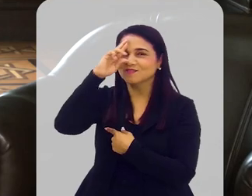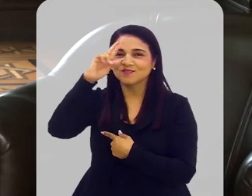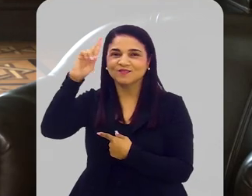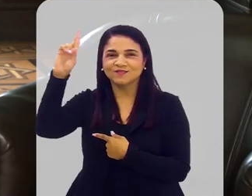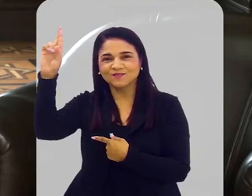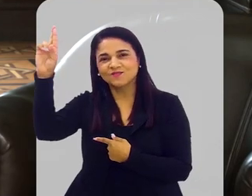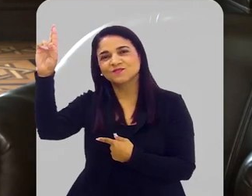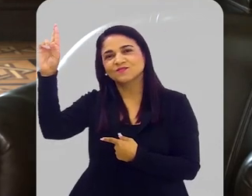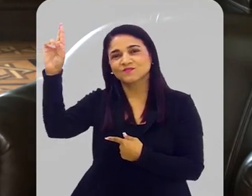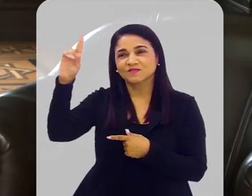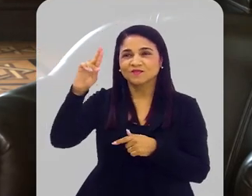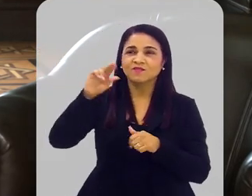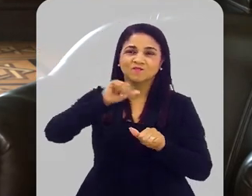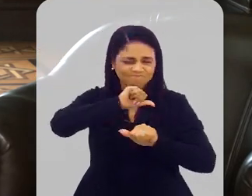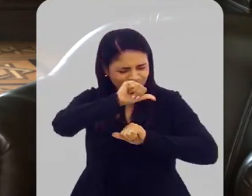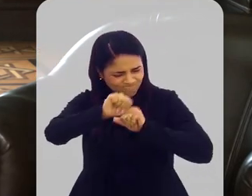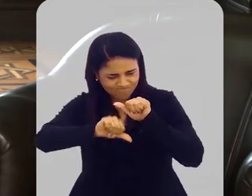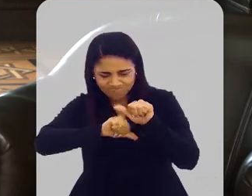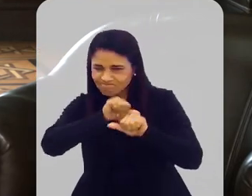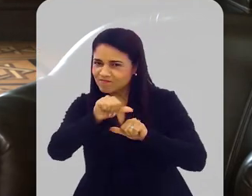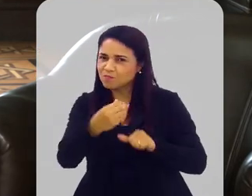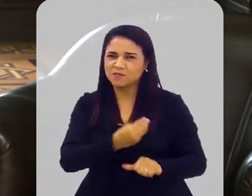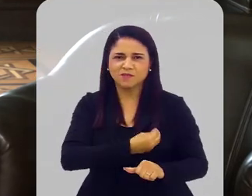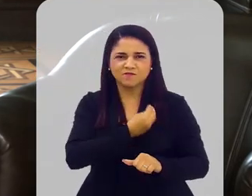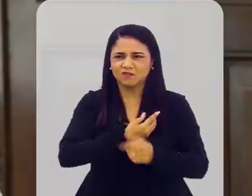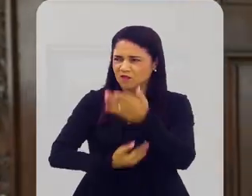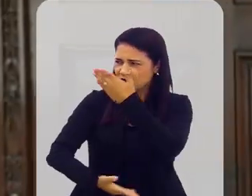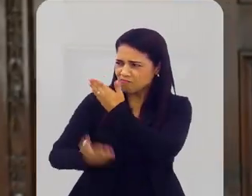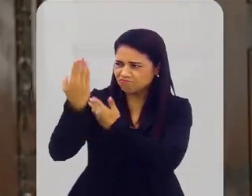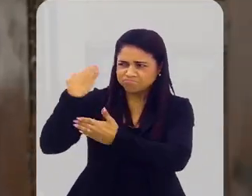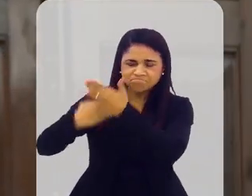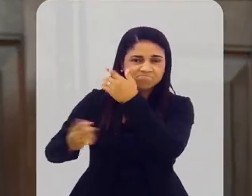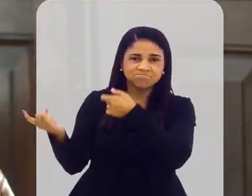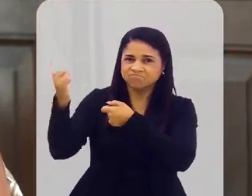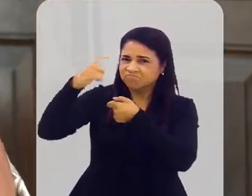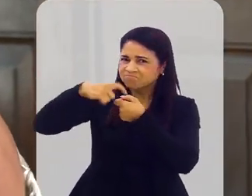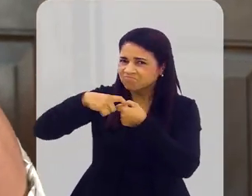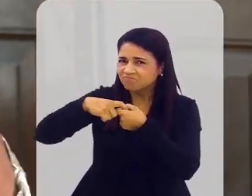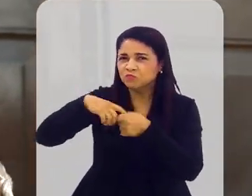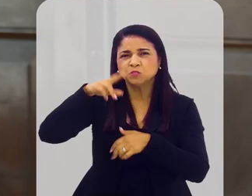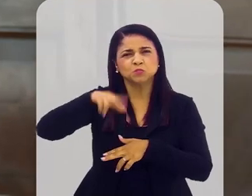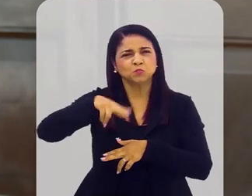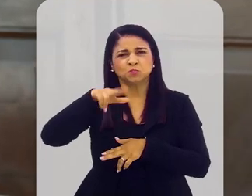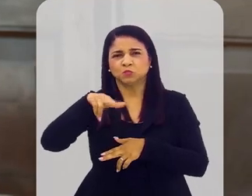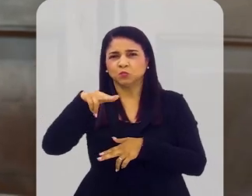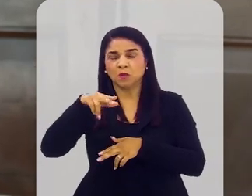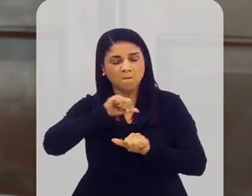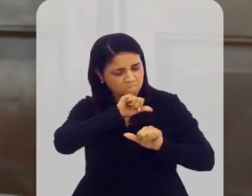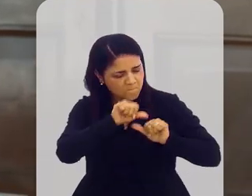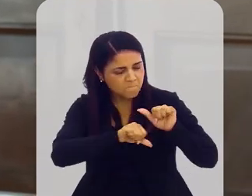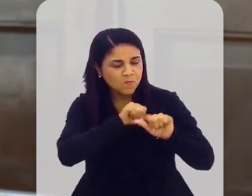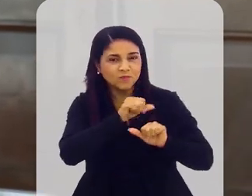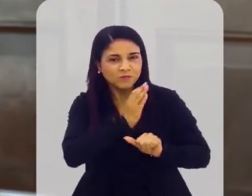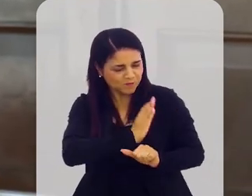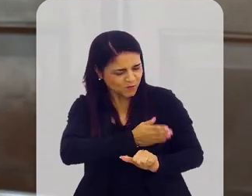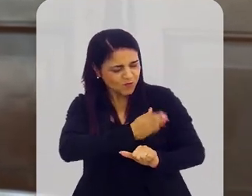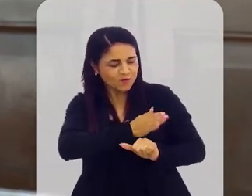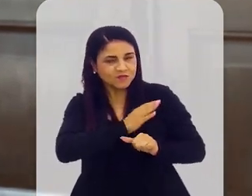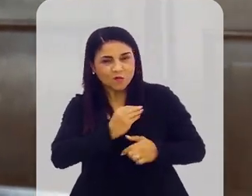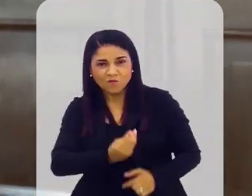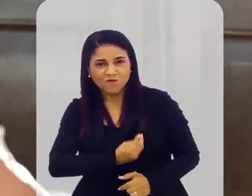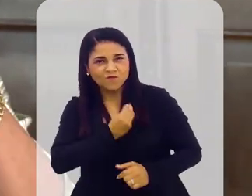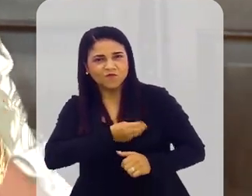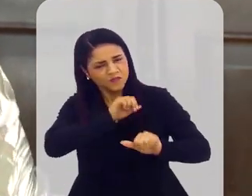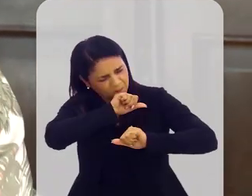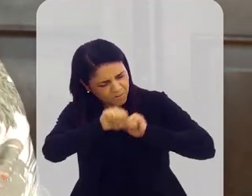me ajudar, Senhor. Não deixe eu voltar atrás. Converte o meu